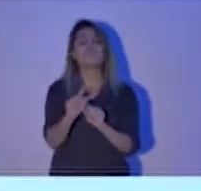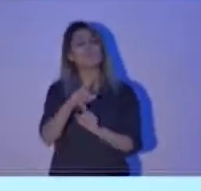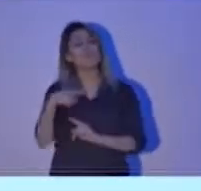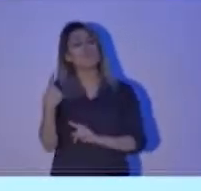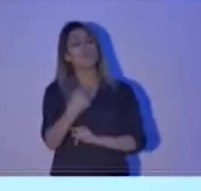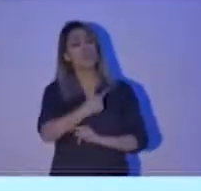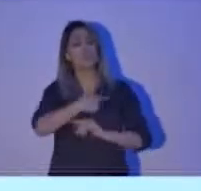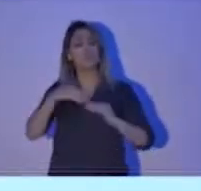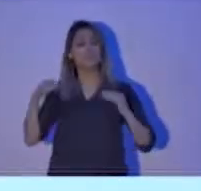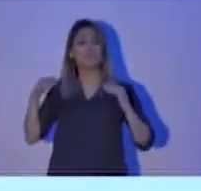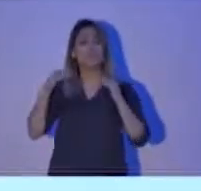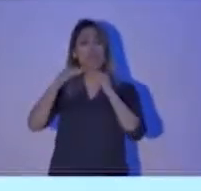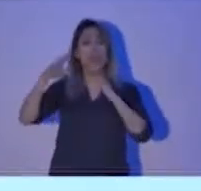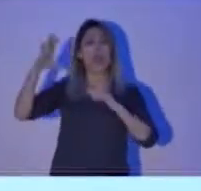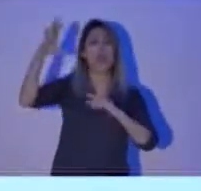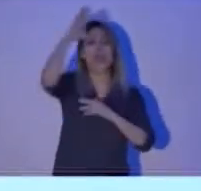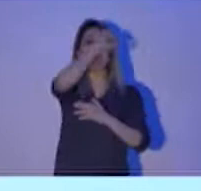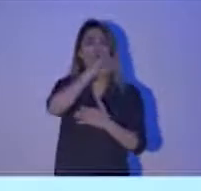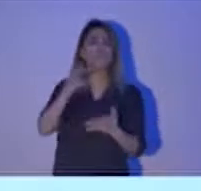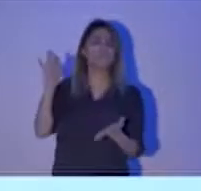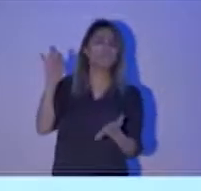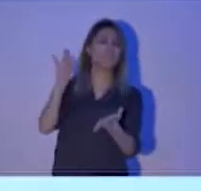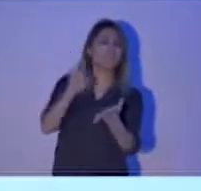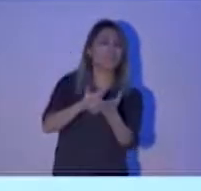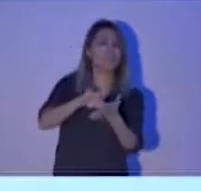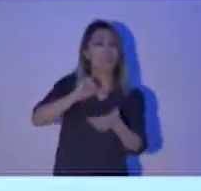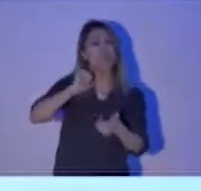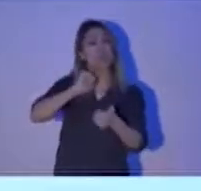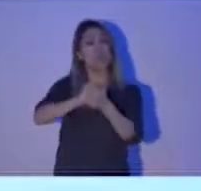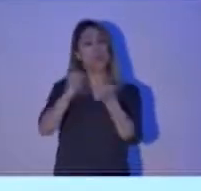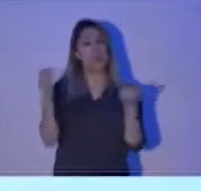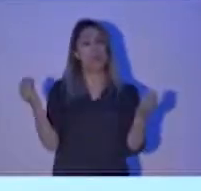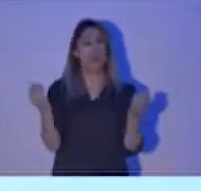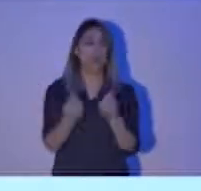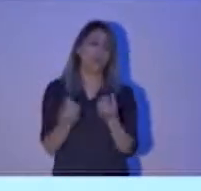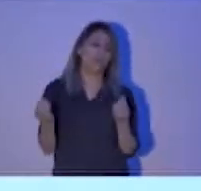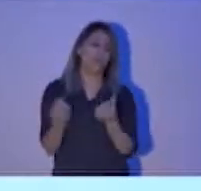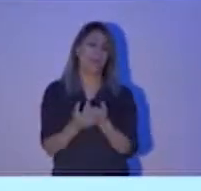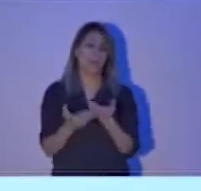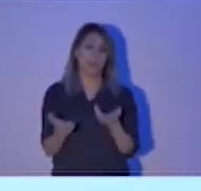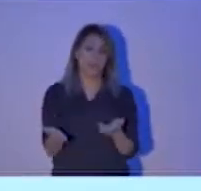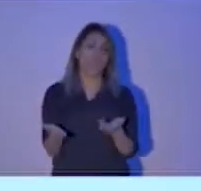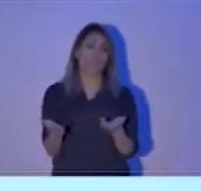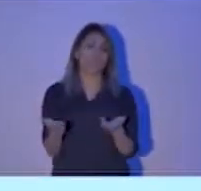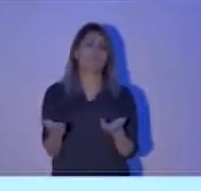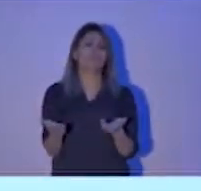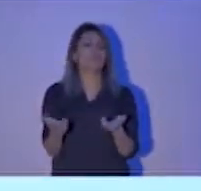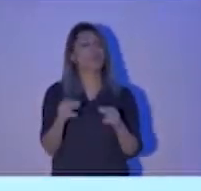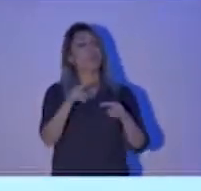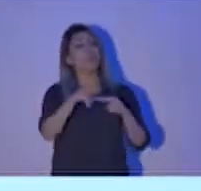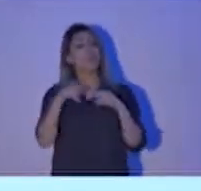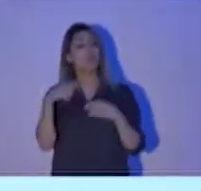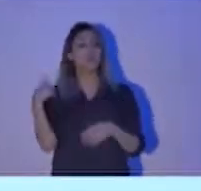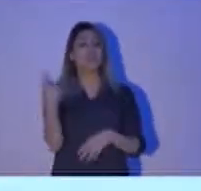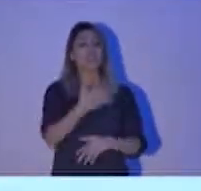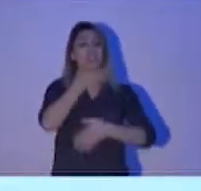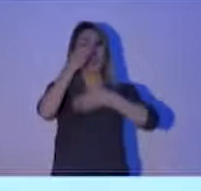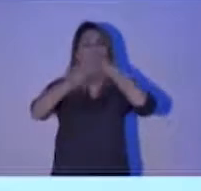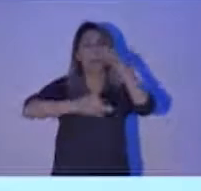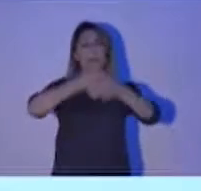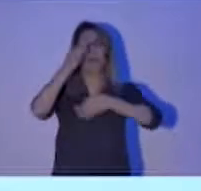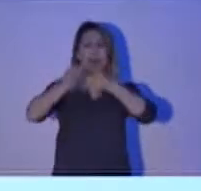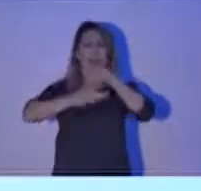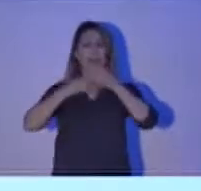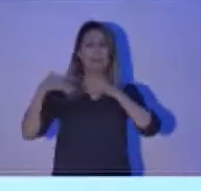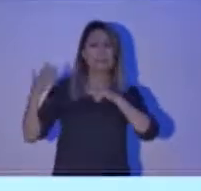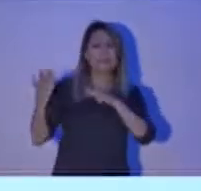bandeira da qualidade social da educação. Então, isso hoje faz com que esse alinhamento com SED, UNDIME,